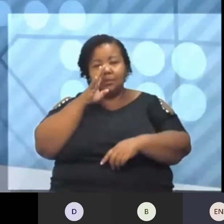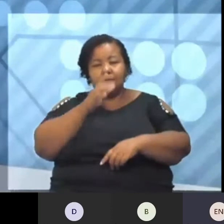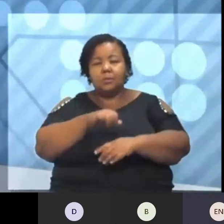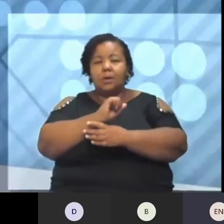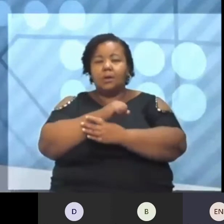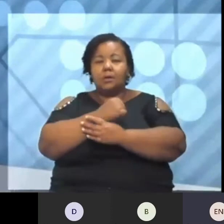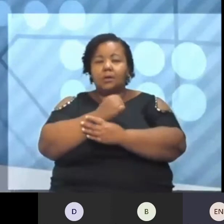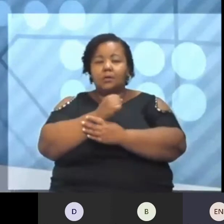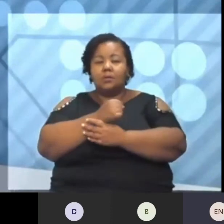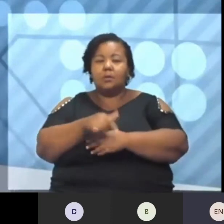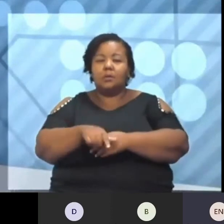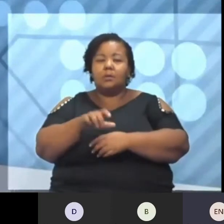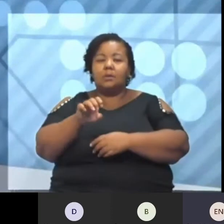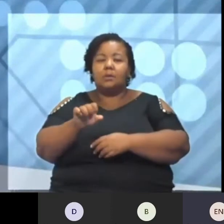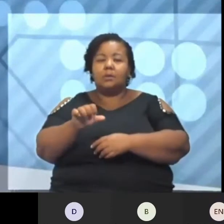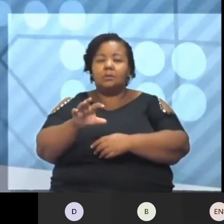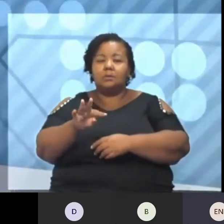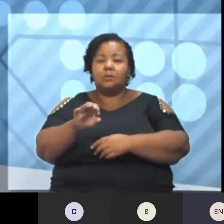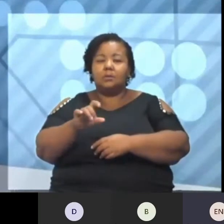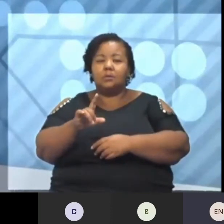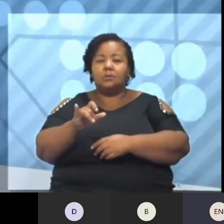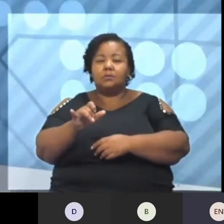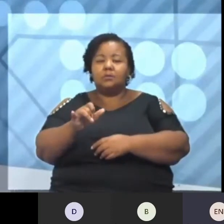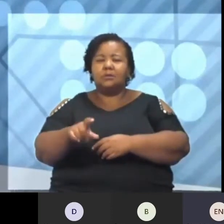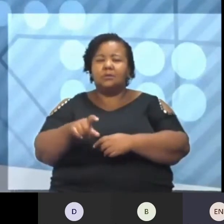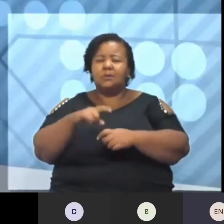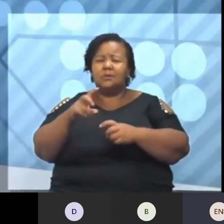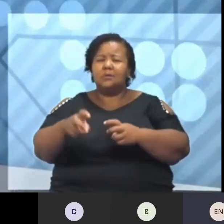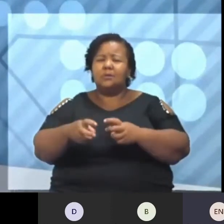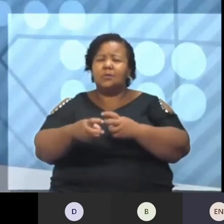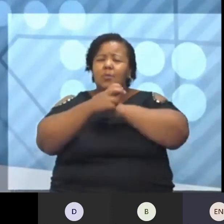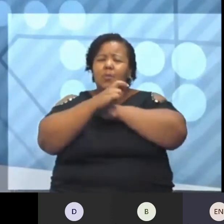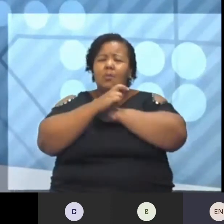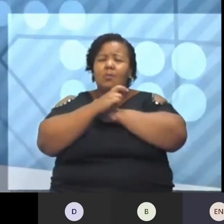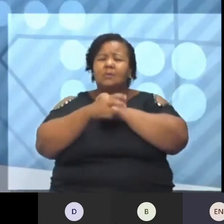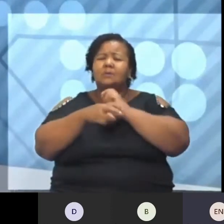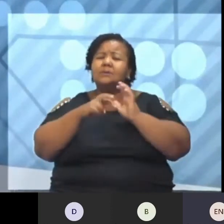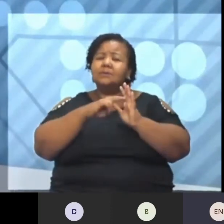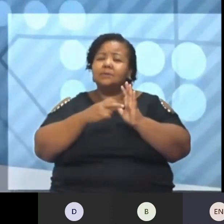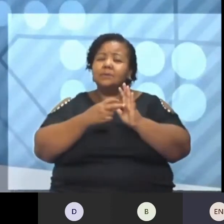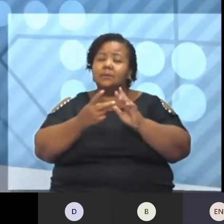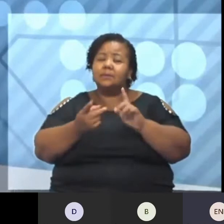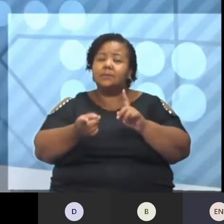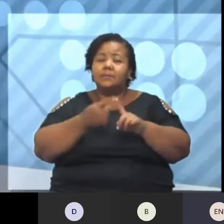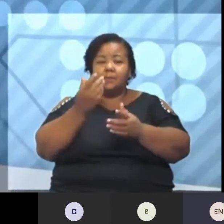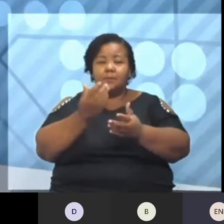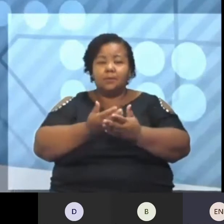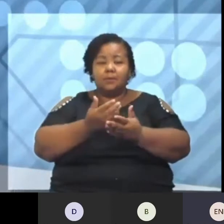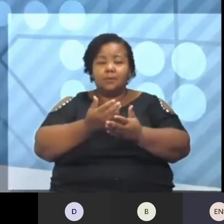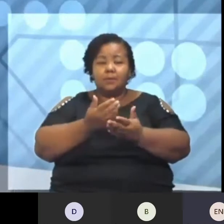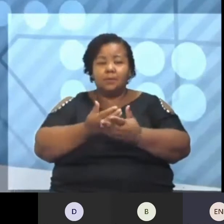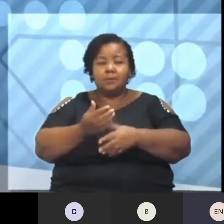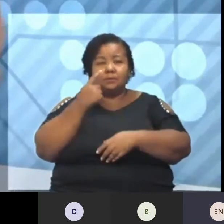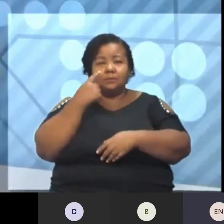anatomia e a histologia do sistema esquelético. Mas o que quer dizer anatomia e histologia? Então, nessa primeira aula, você